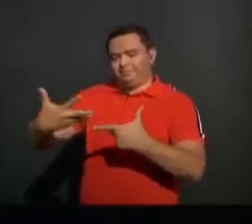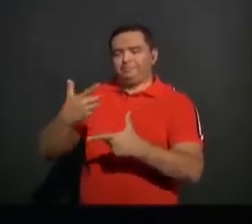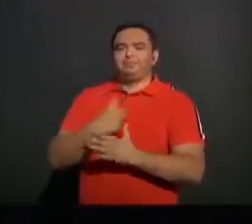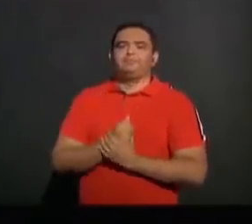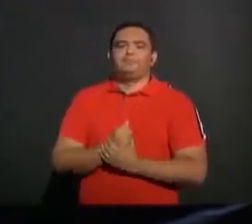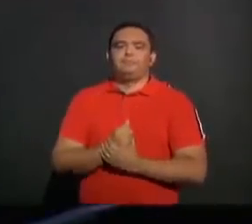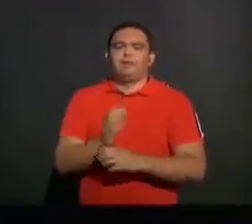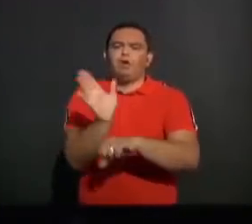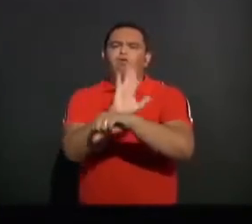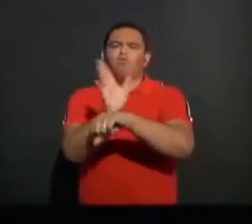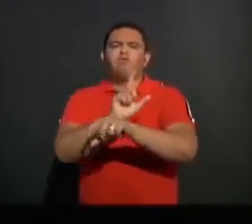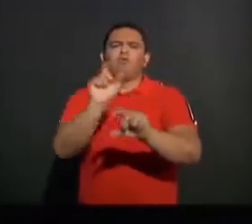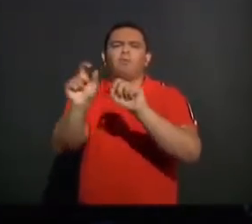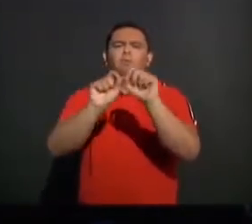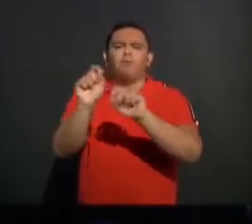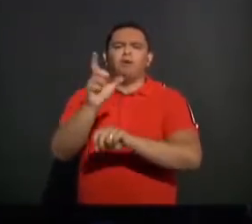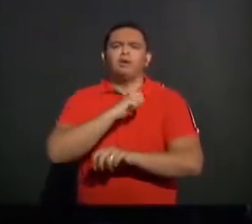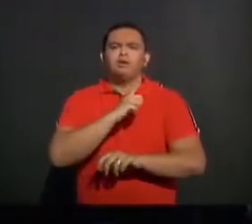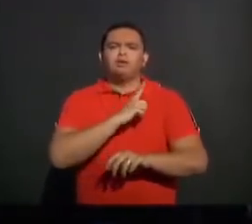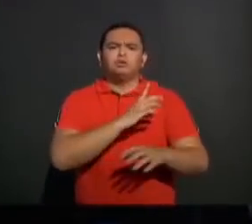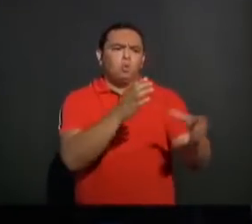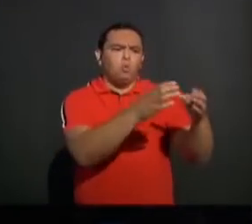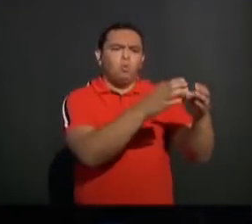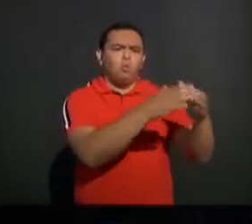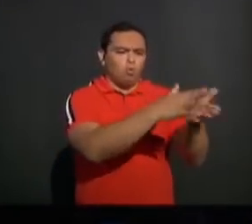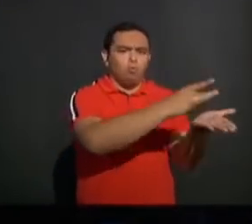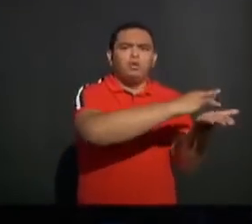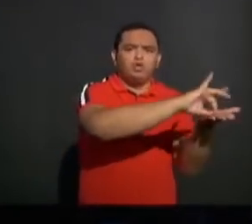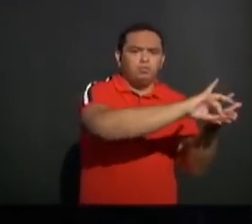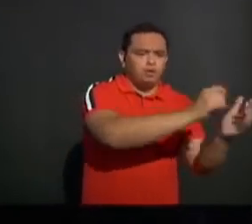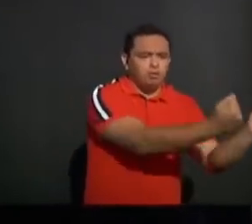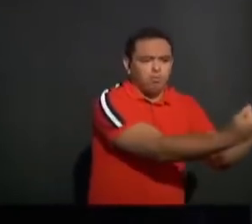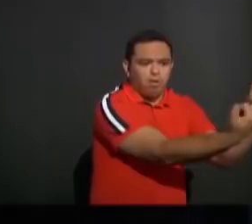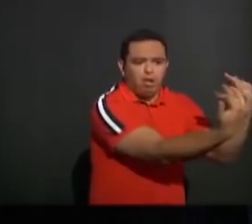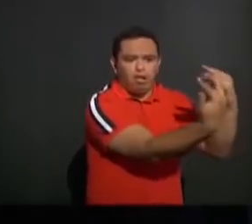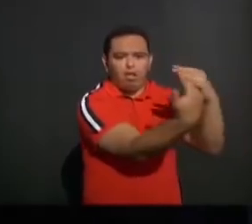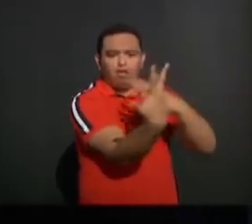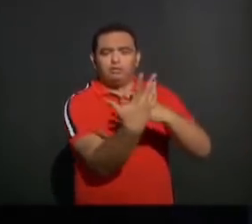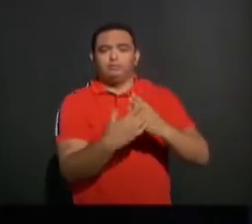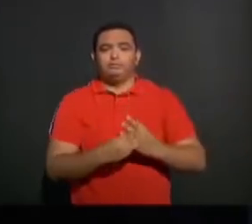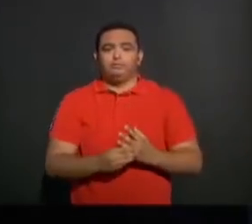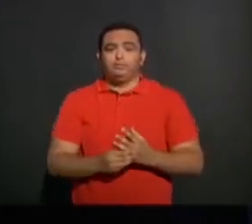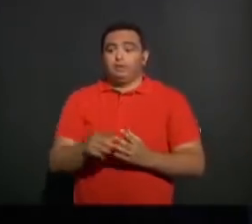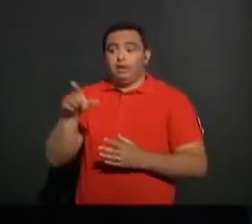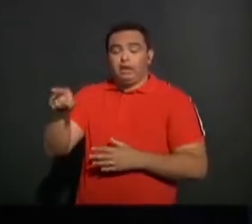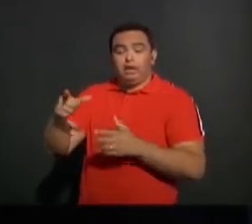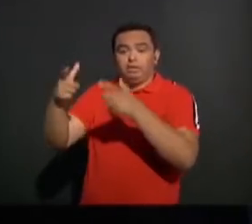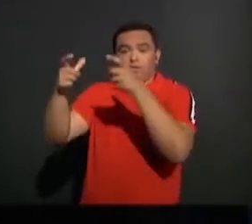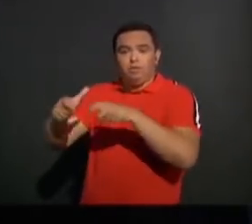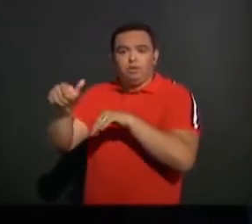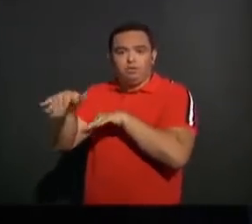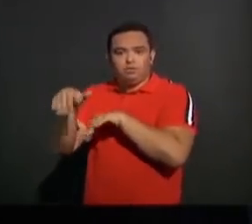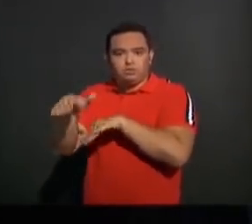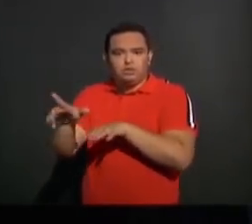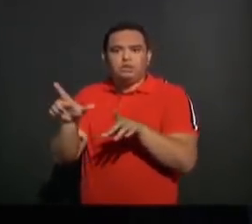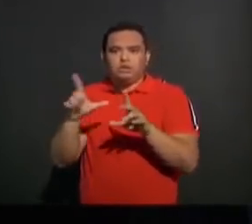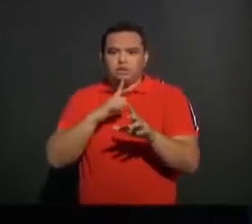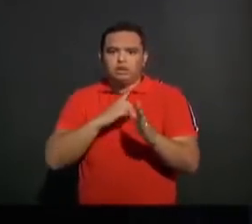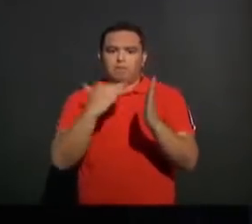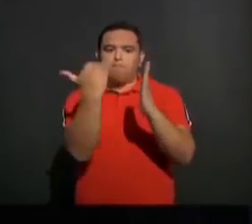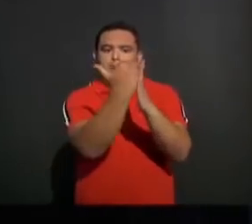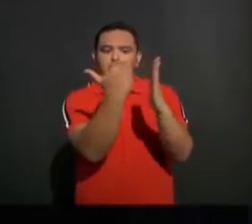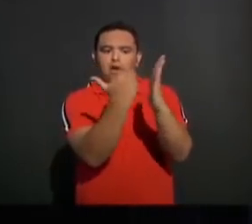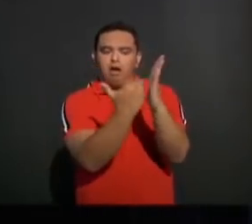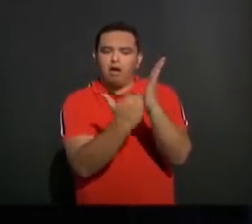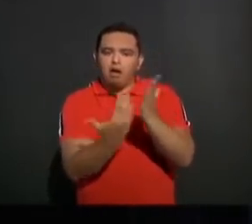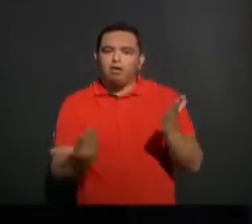entraram, de repente os inimigos começaram a atirar. Dentro do exército, essa questão da hierarquia é tão forte, que eles